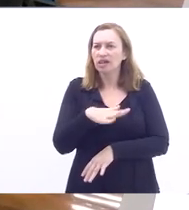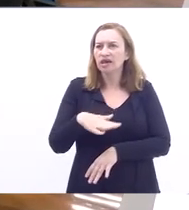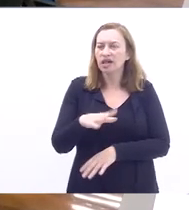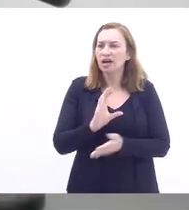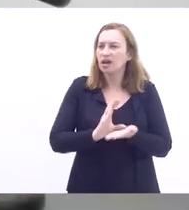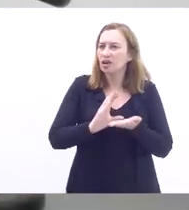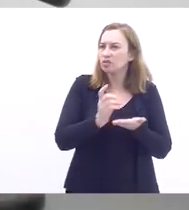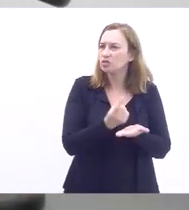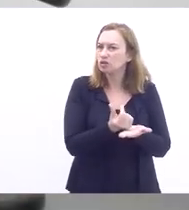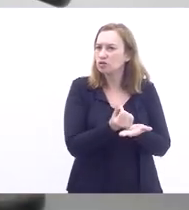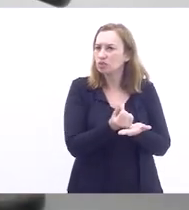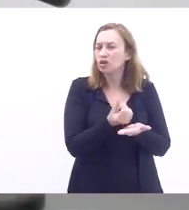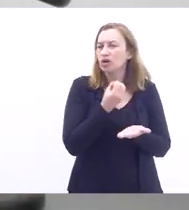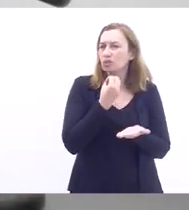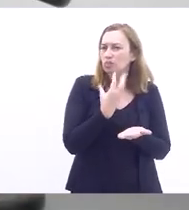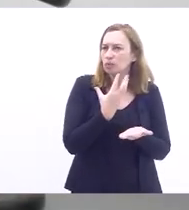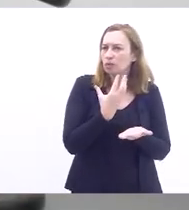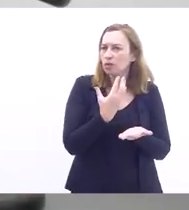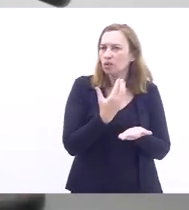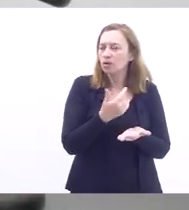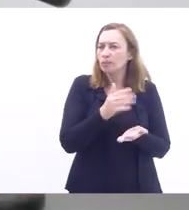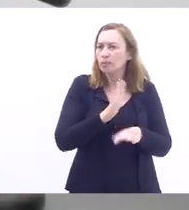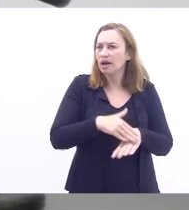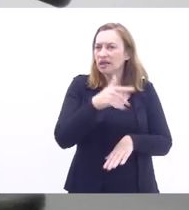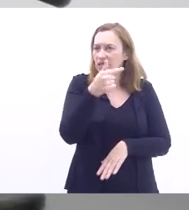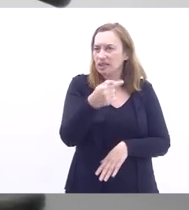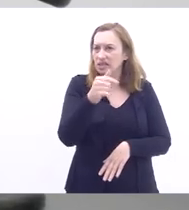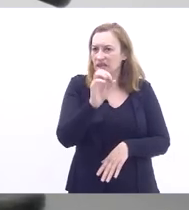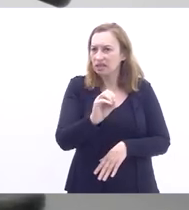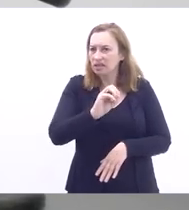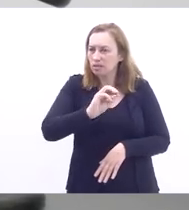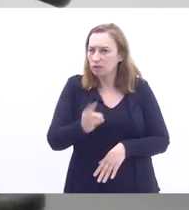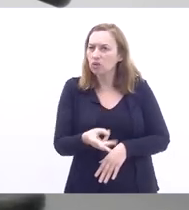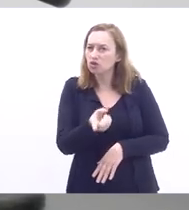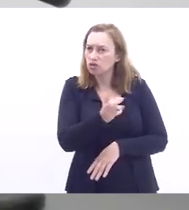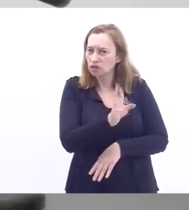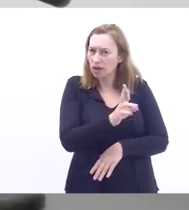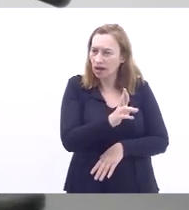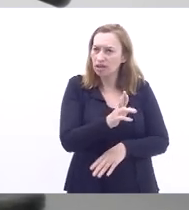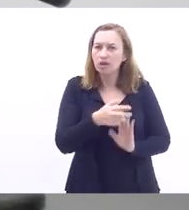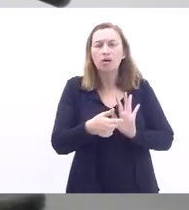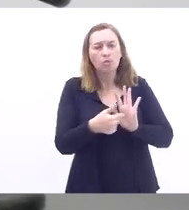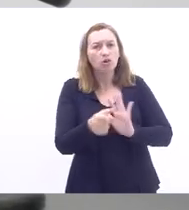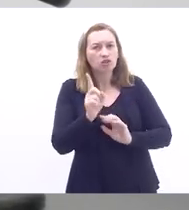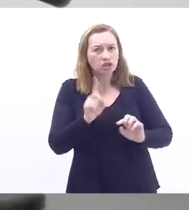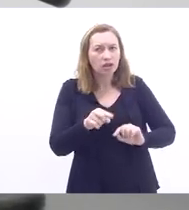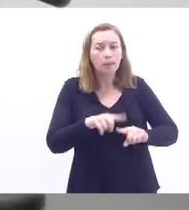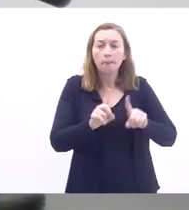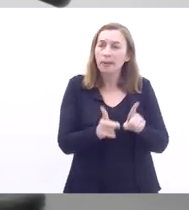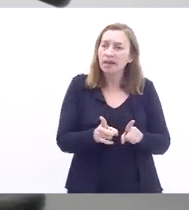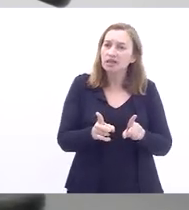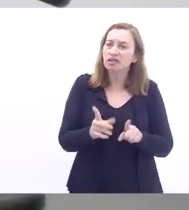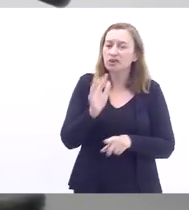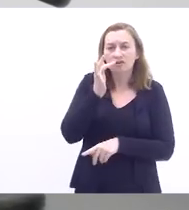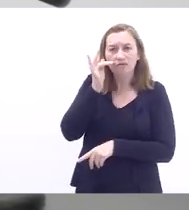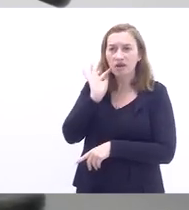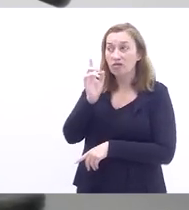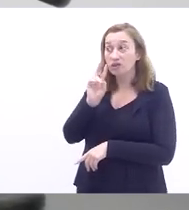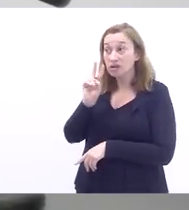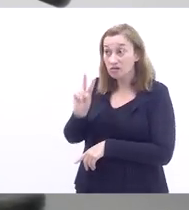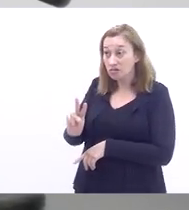orçamentária tem saldo positivo de mais de 70 milhões de reagir constata né mas aí Flávio você